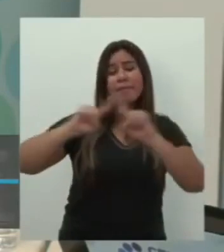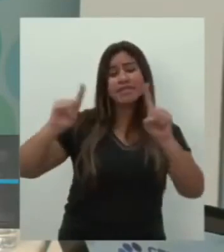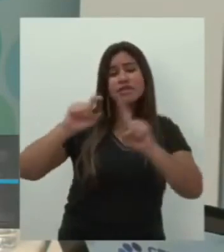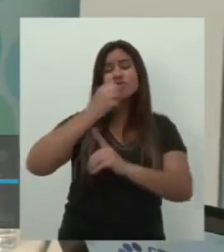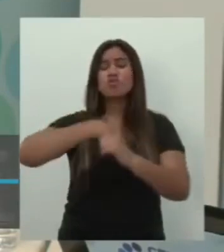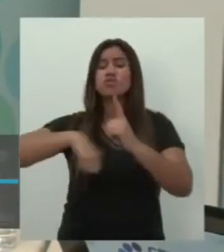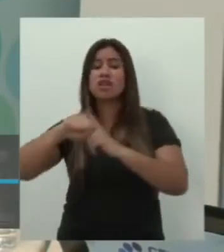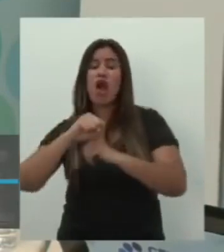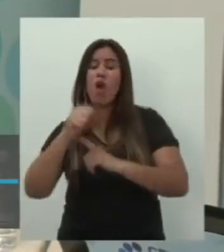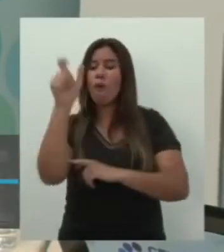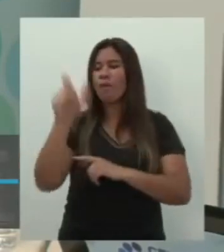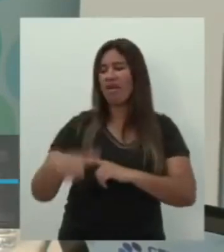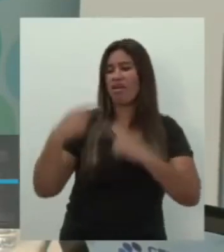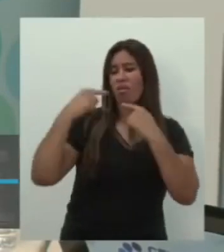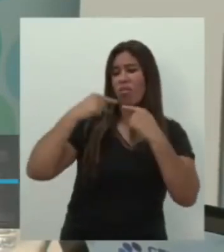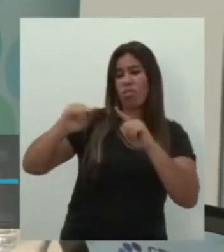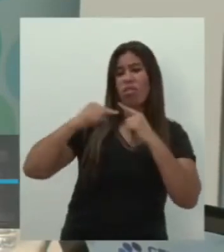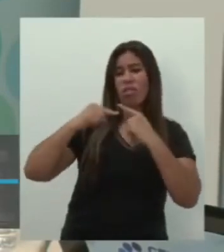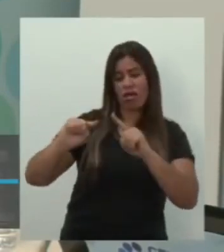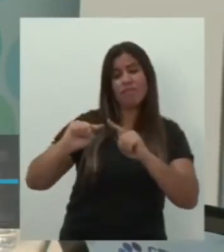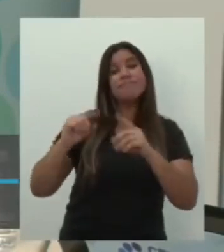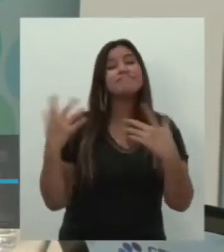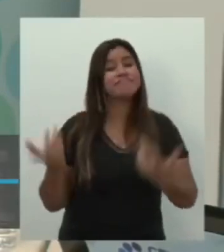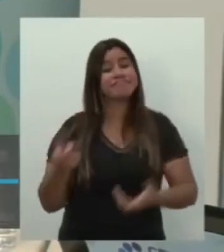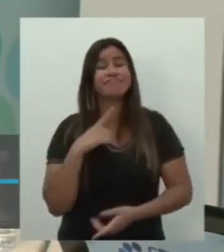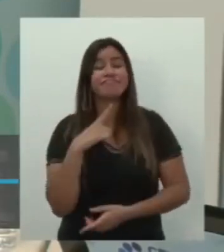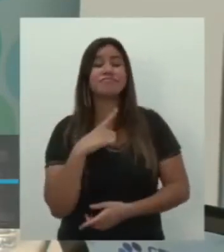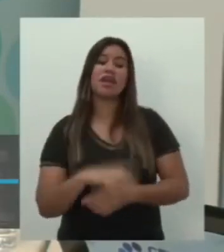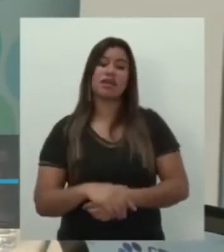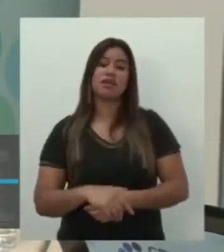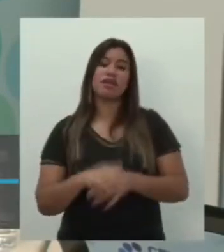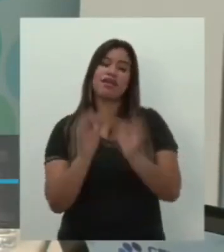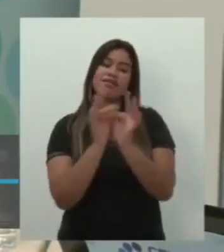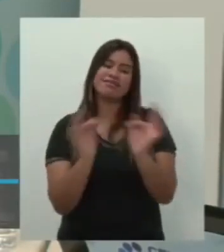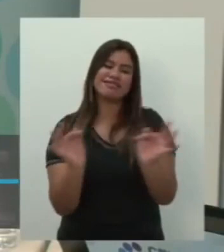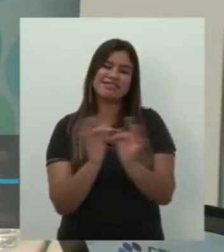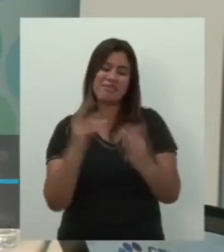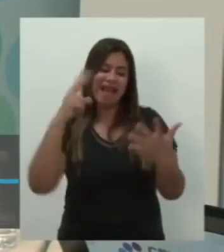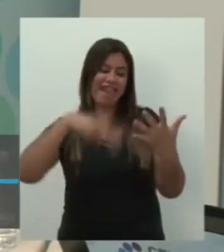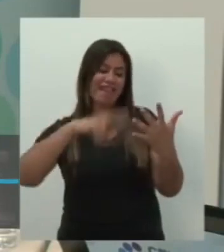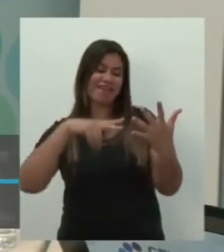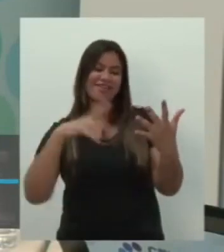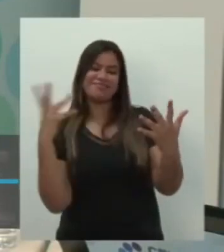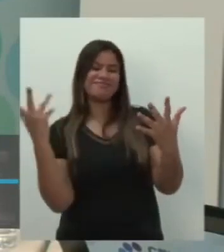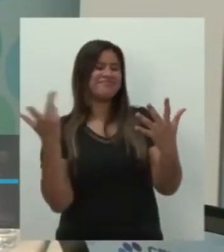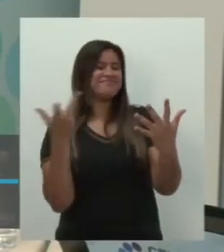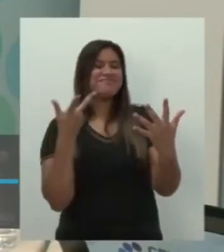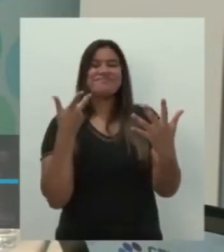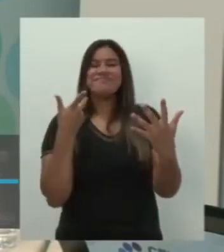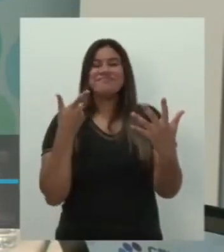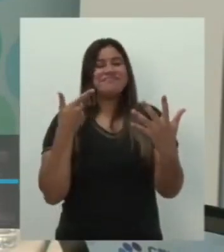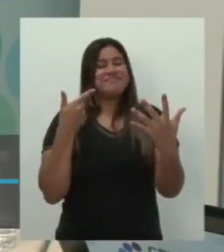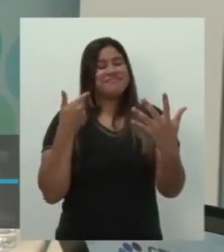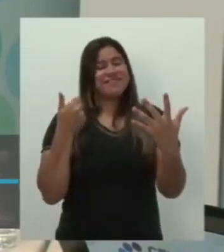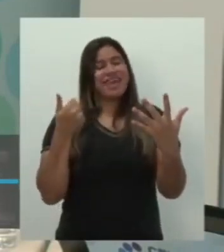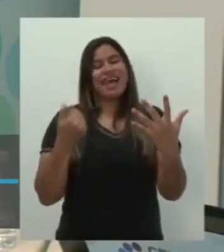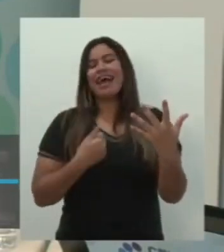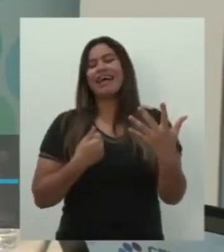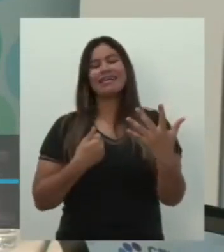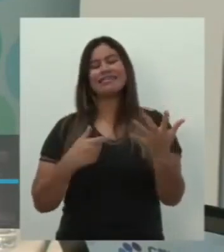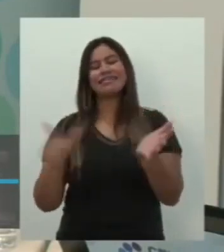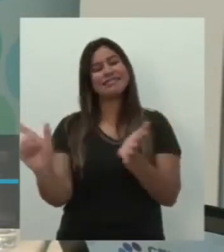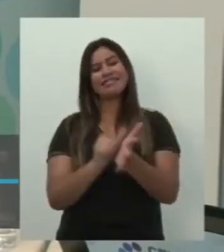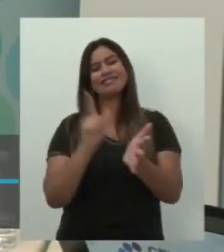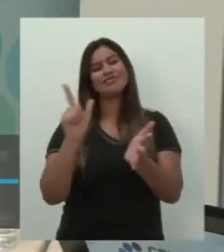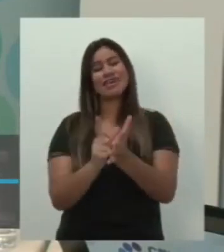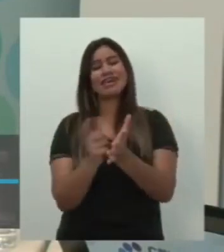alguém. Então era tudo muito simples ainda, né? Mas é uma coisa maravilhosa de ler, gente. Você vê a literatura nascendo, a literatura começando,